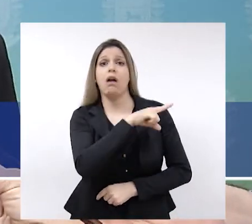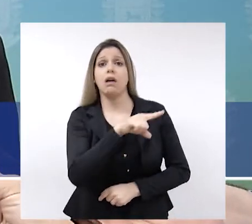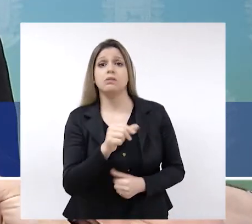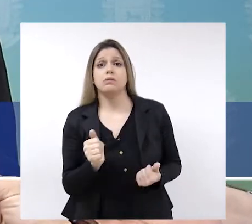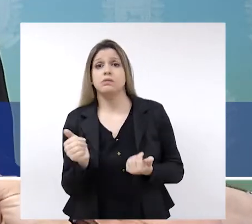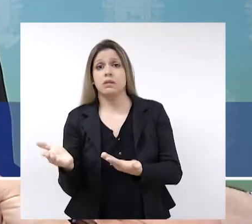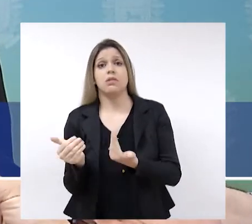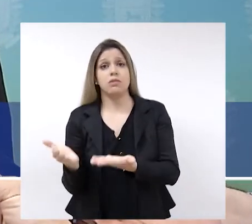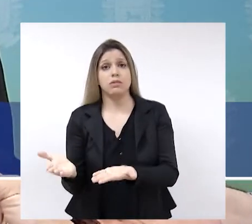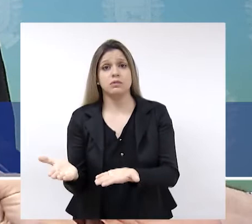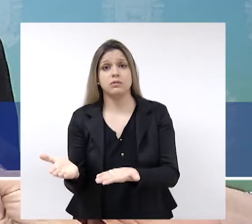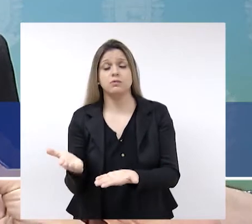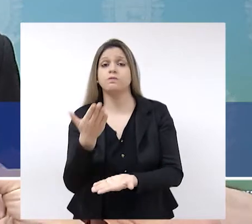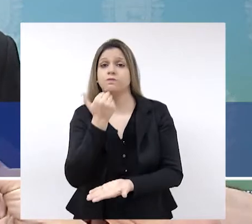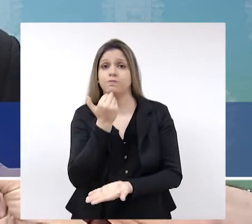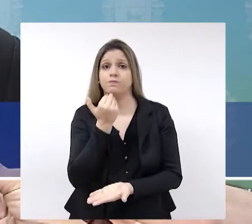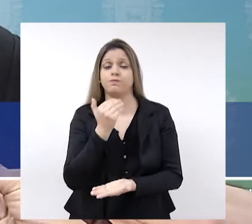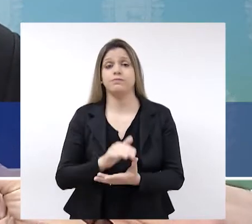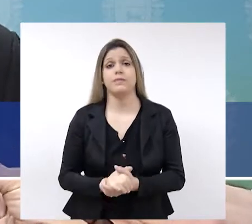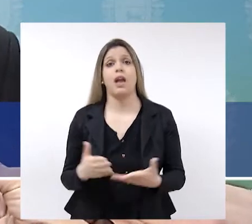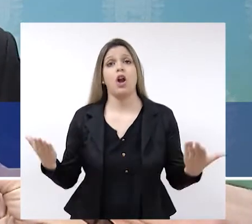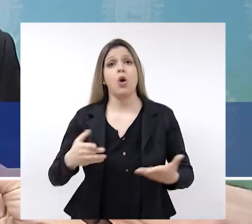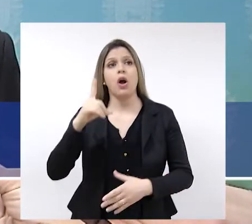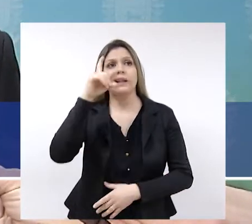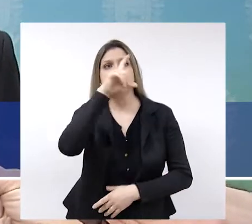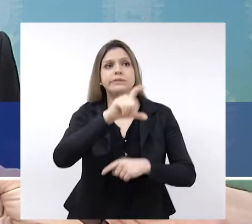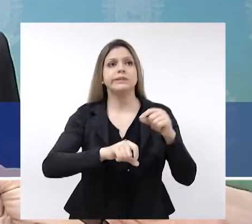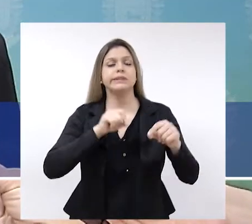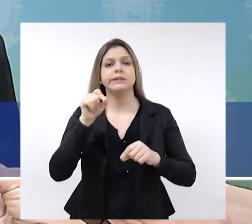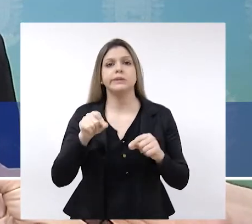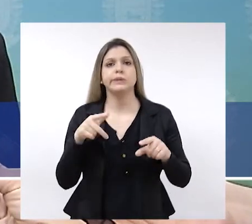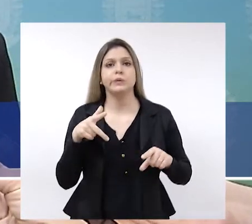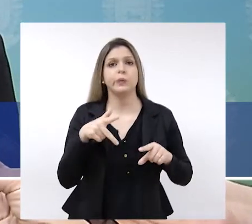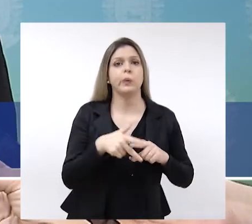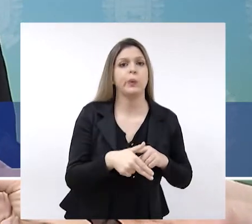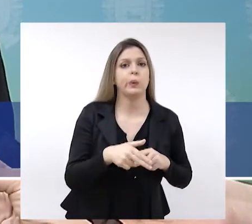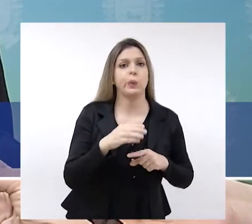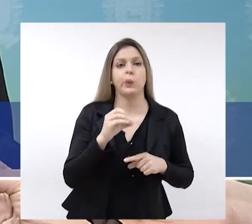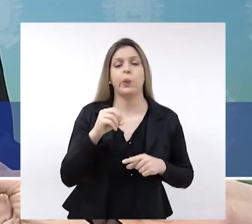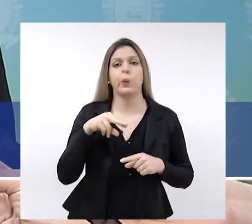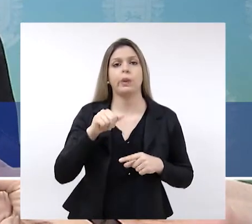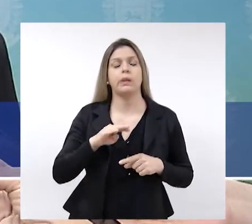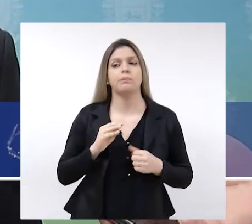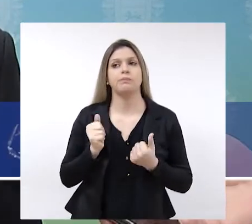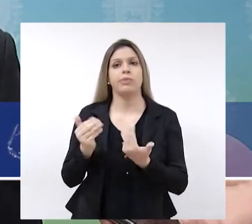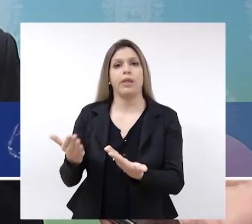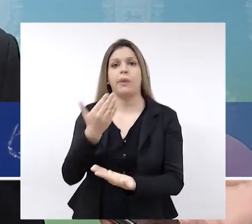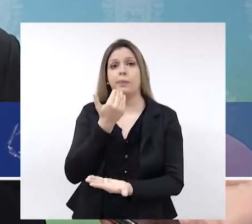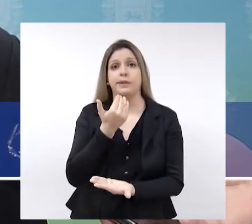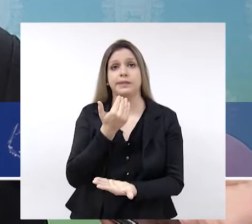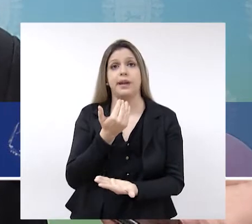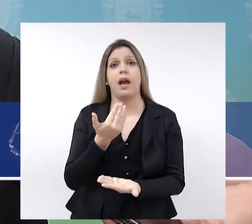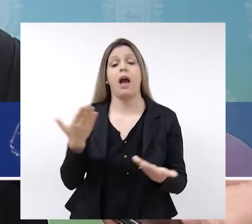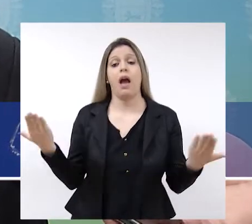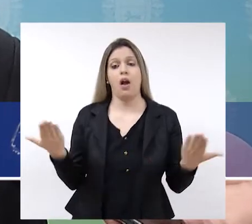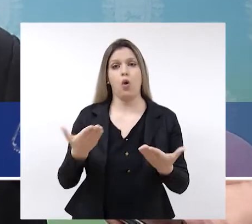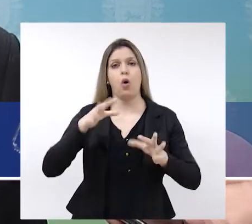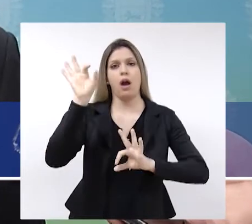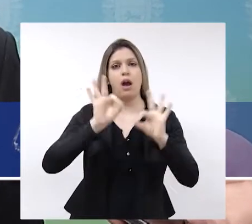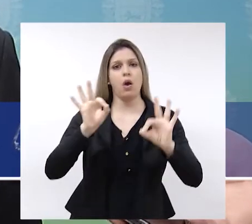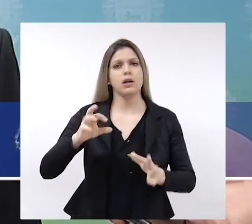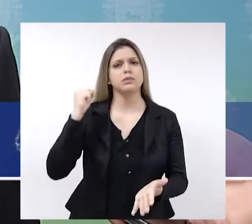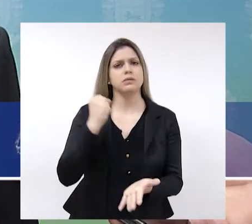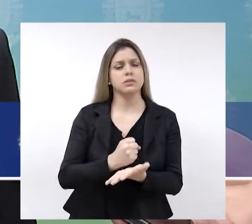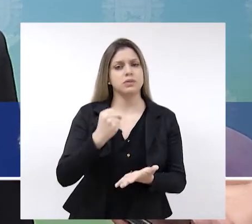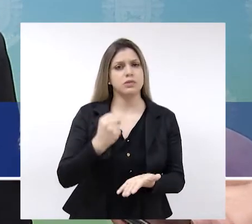entrega dessas áreas, dificultando que a Conab conseguisse continuar a distribuir esses alimentos. Nós esperamos aqui construir um